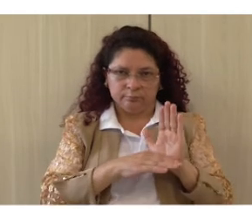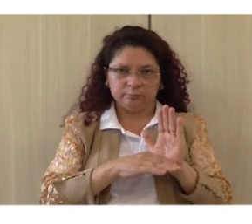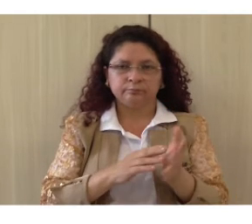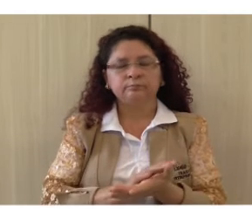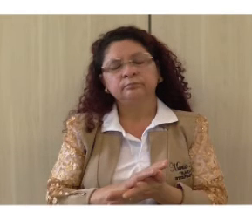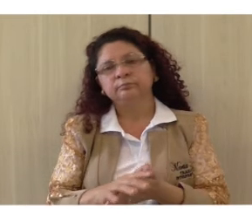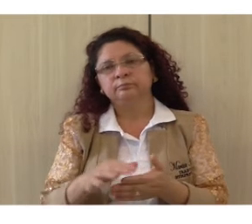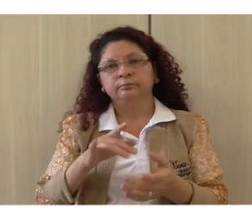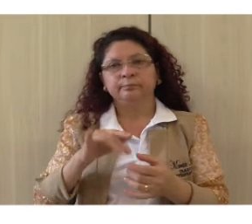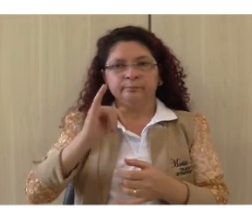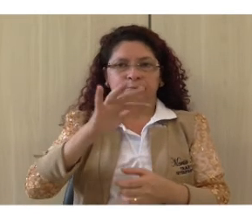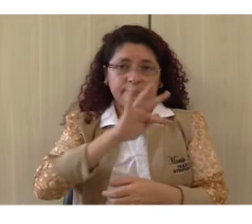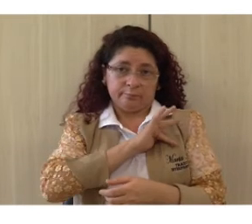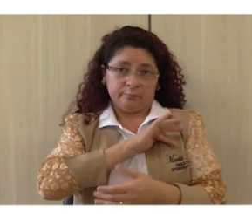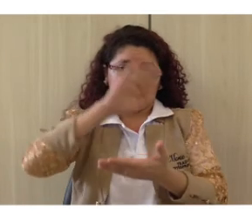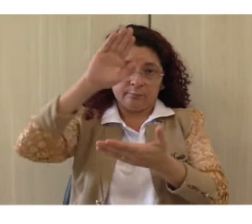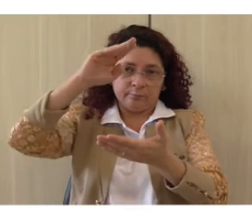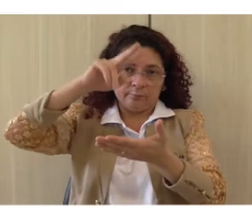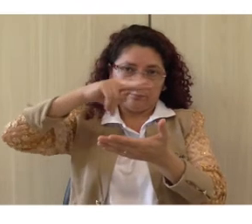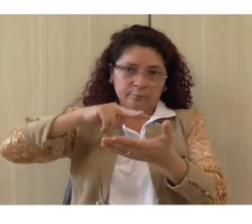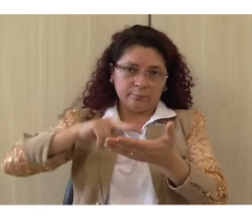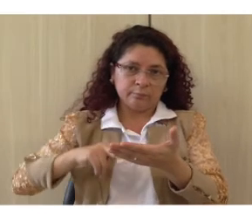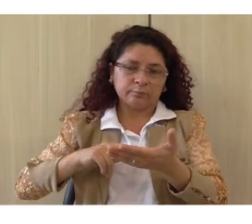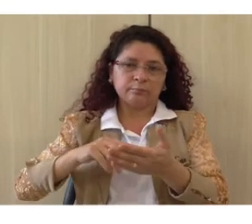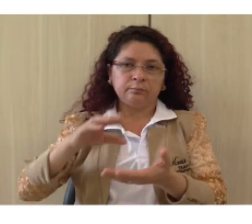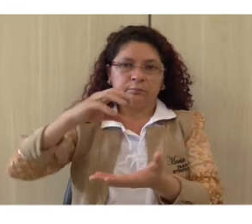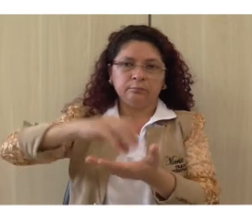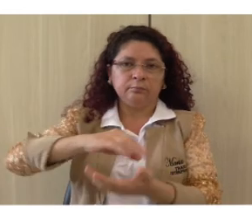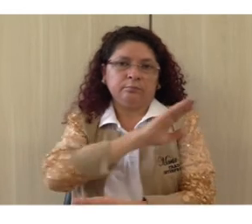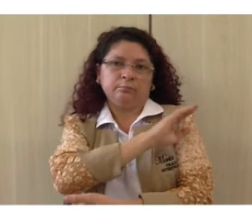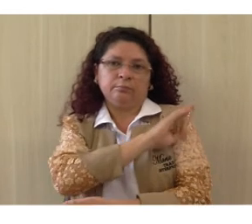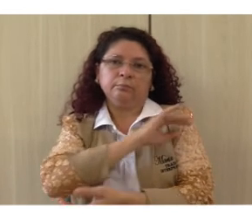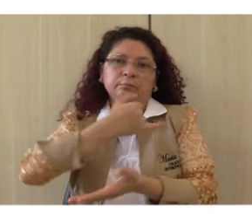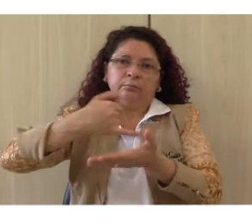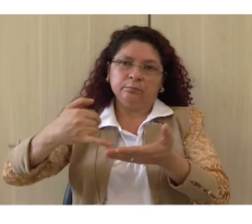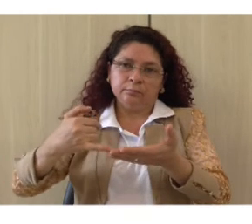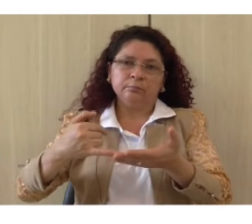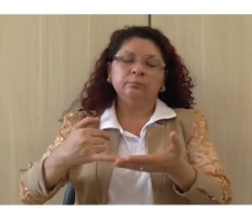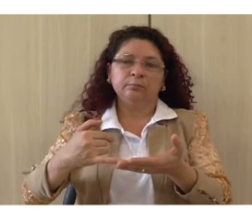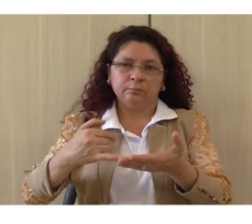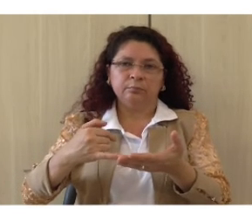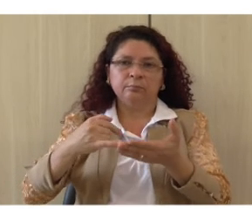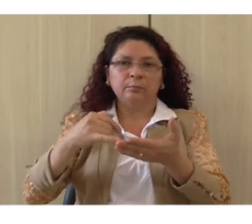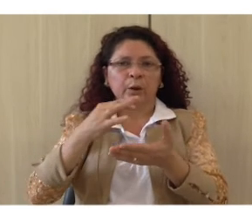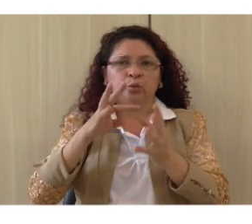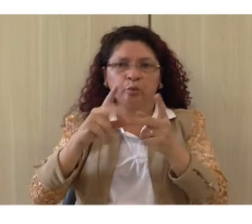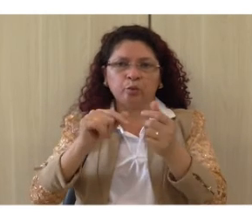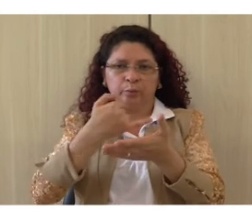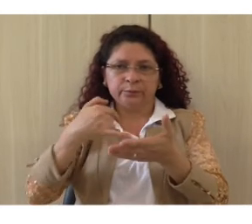socioeconômico disponibilizado pelo IFPA Campus Bragança no ato da matrícula, devidamente